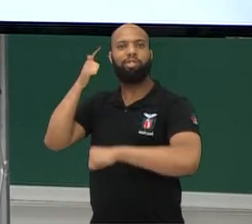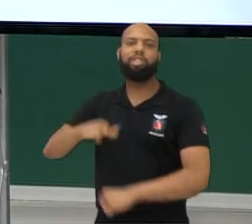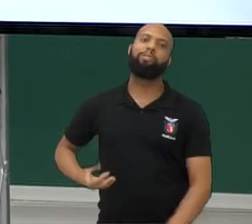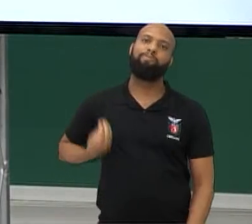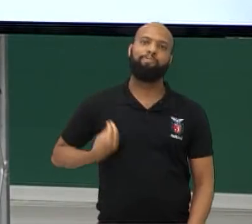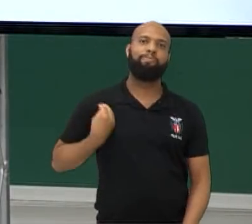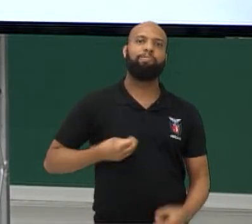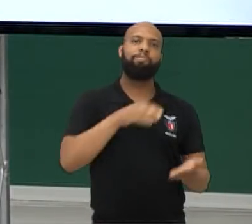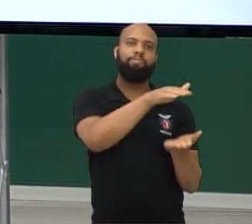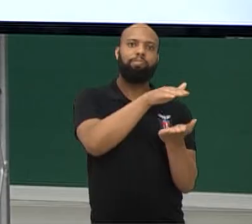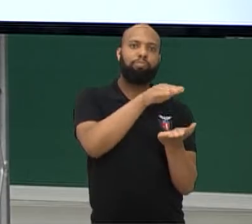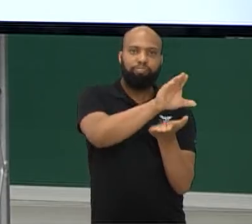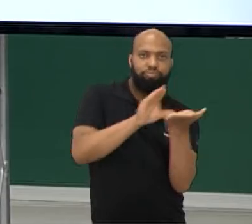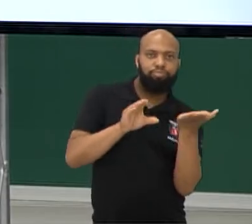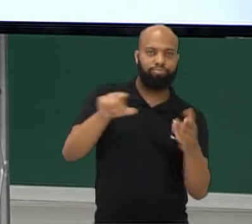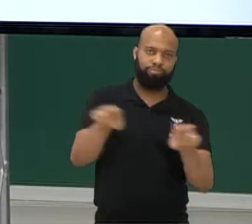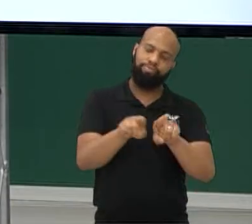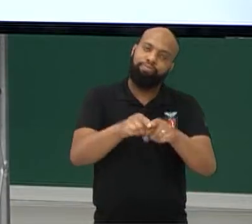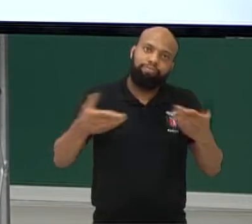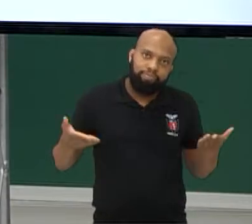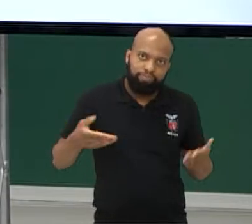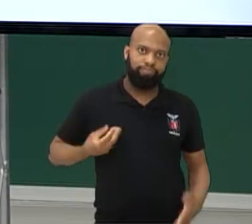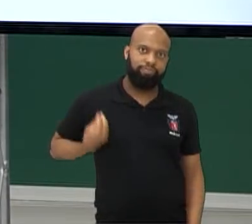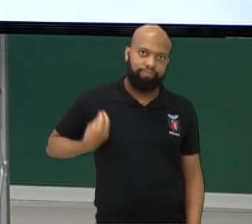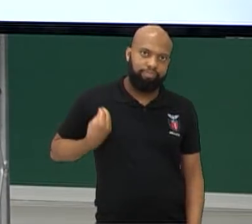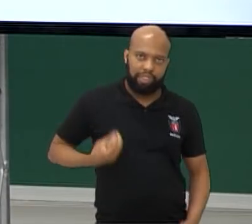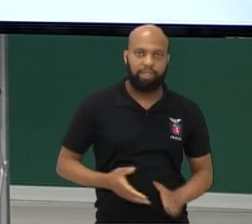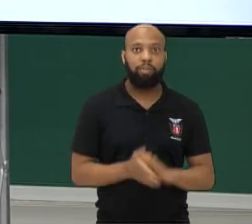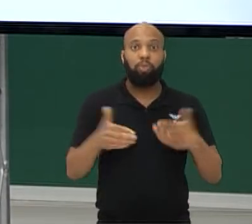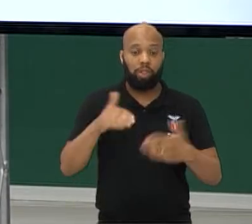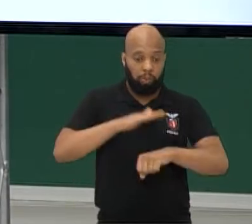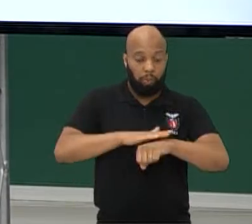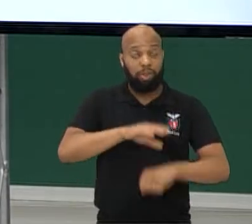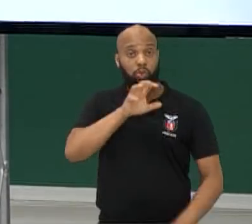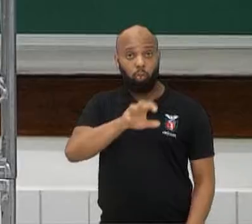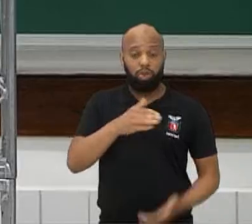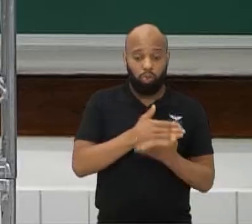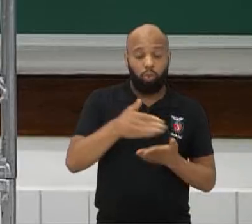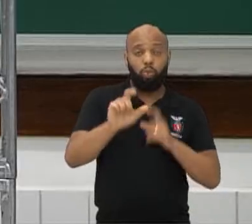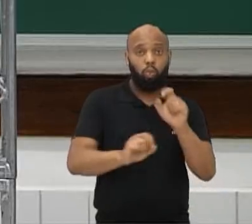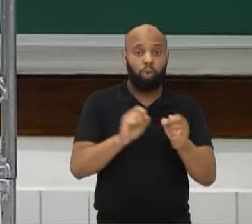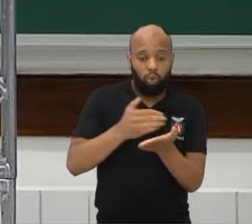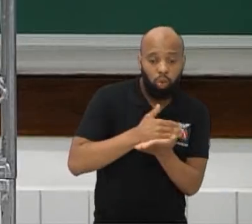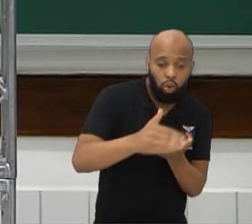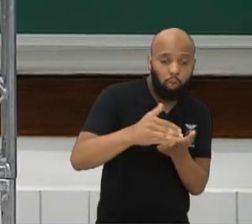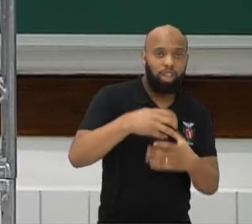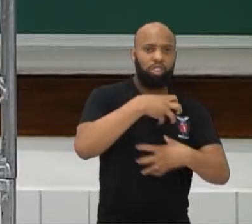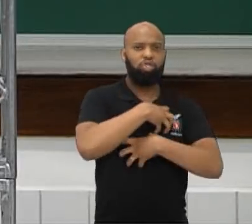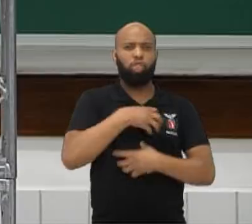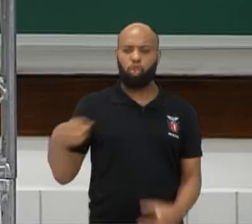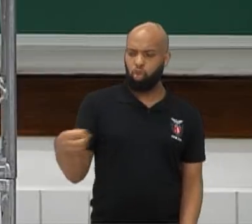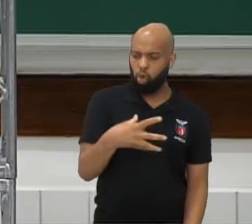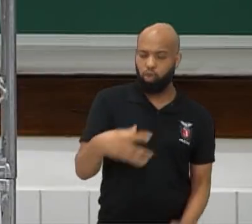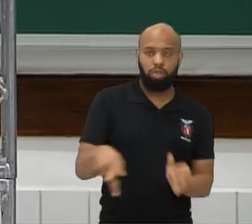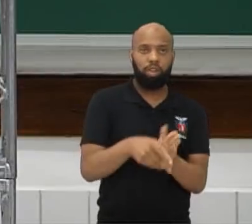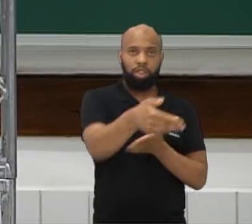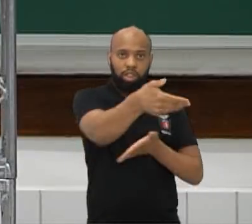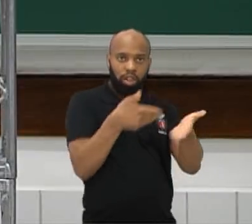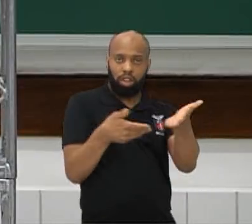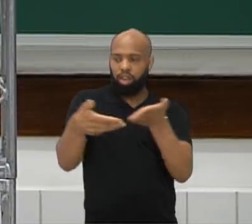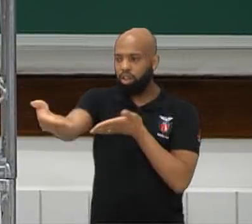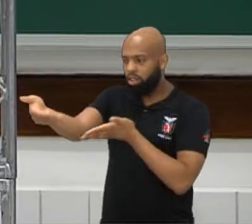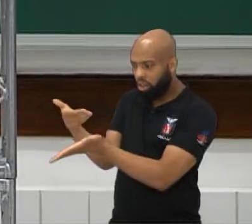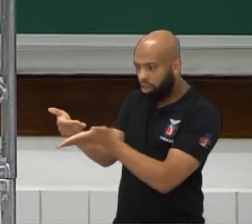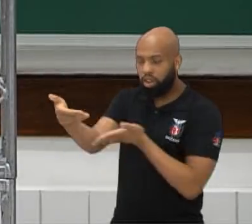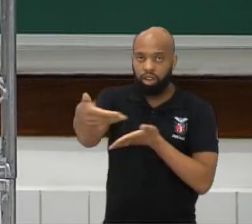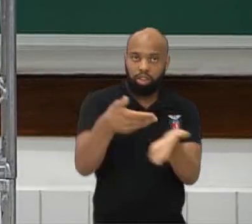sua sobrevivência. Então, nesse momento, começa a surgir uma nova forma de troca entre as